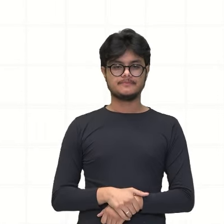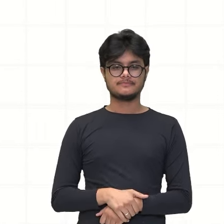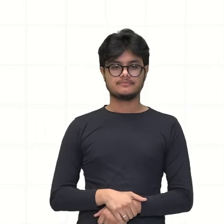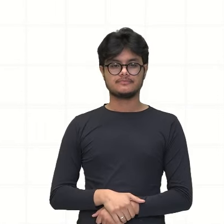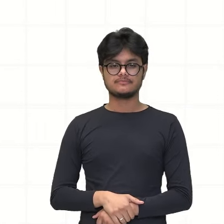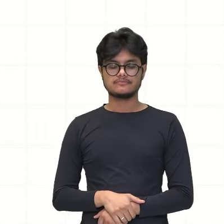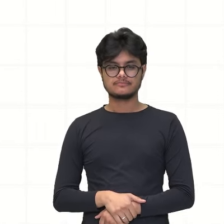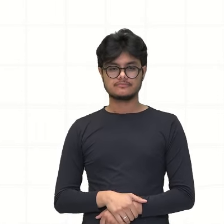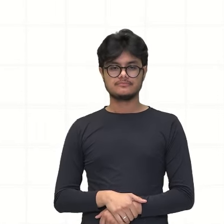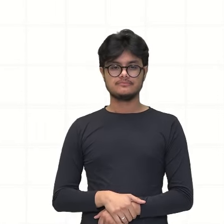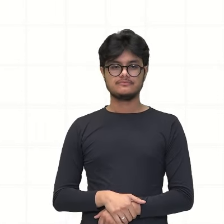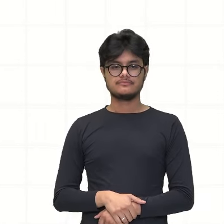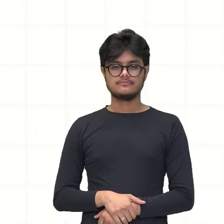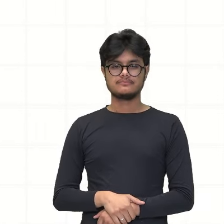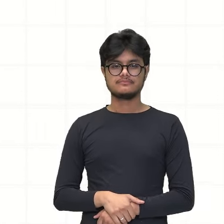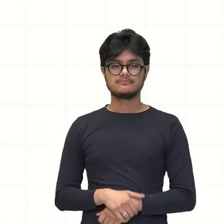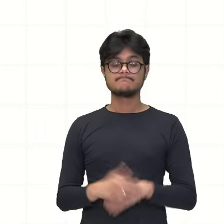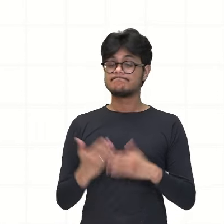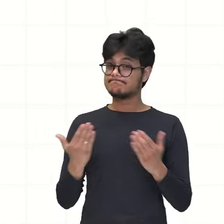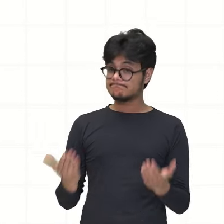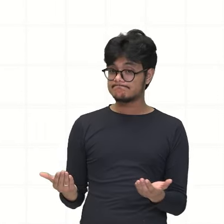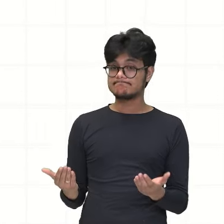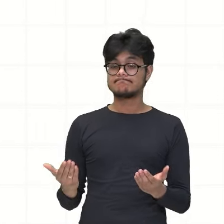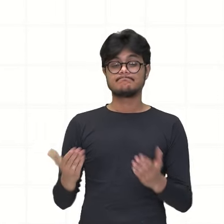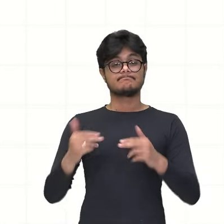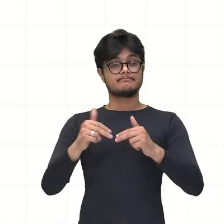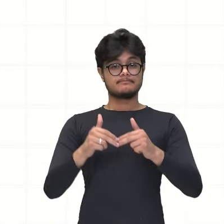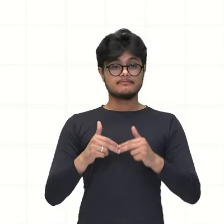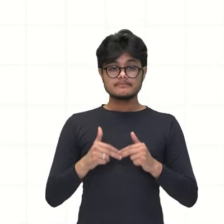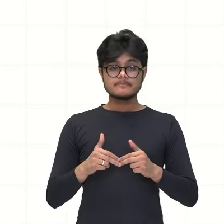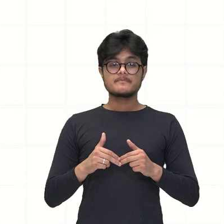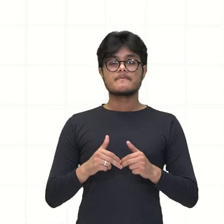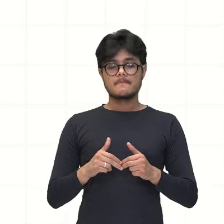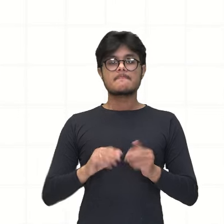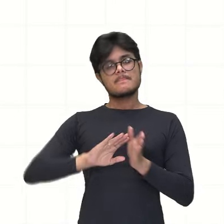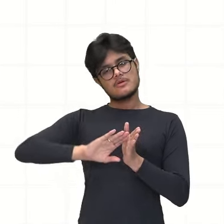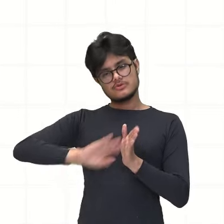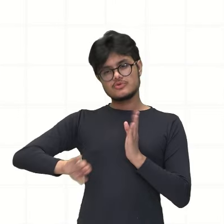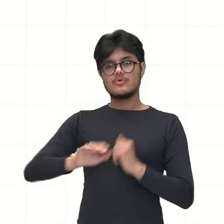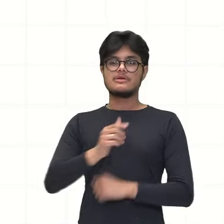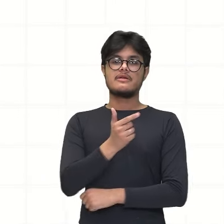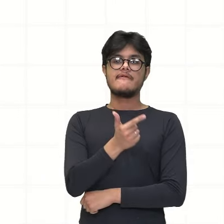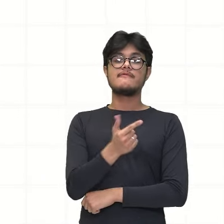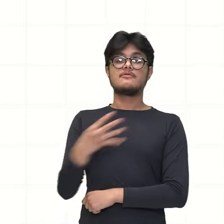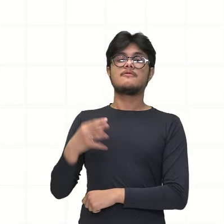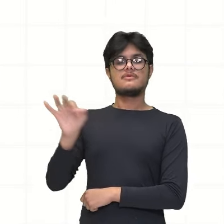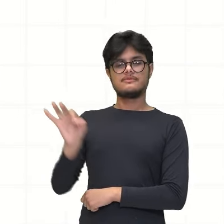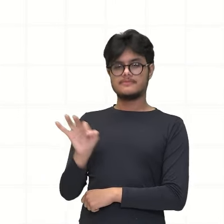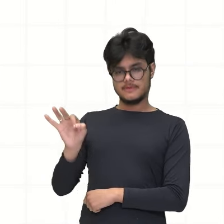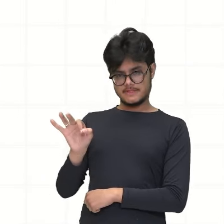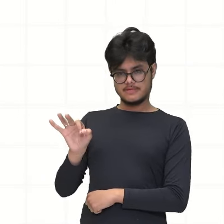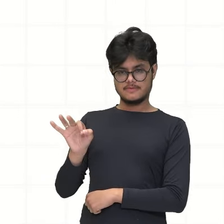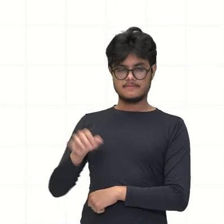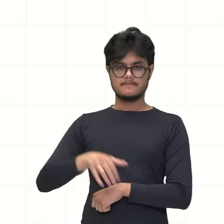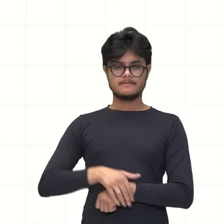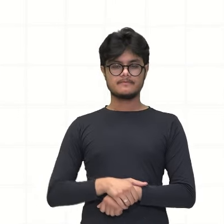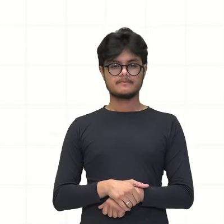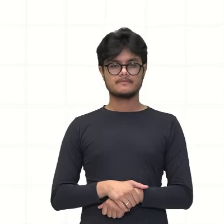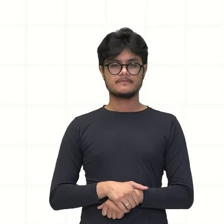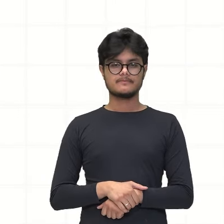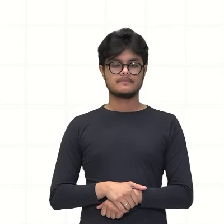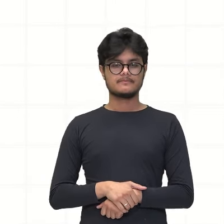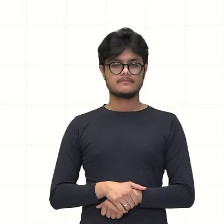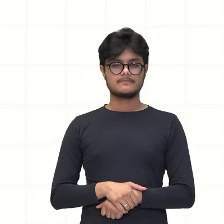24%, né? Portanto, o percentual de desconto empregado na compra pelo